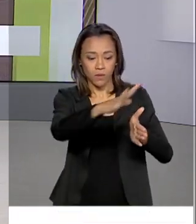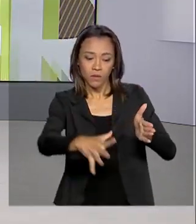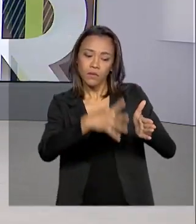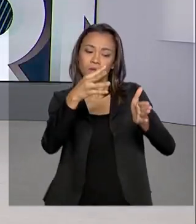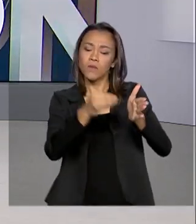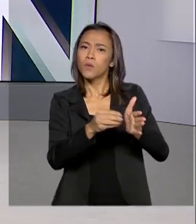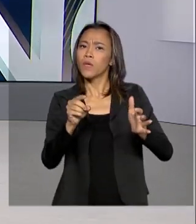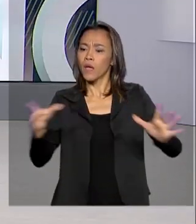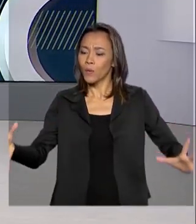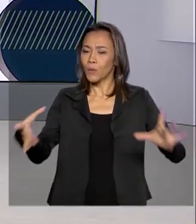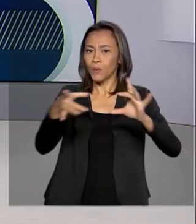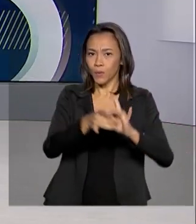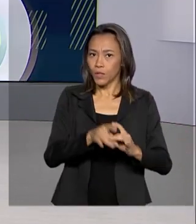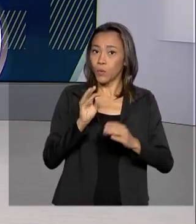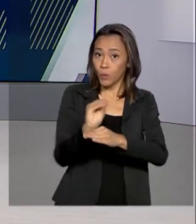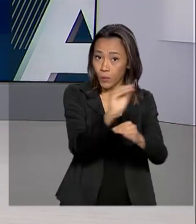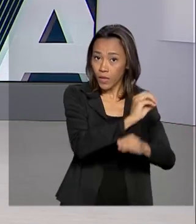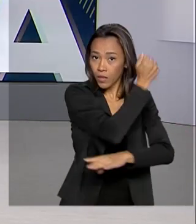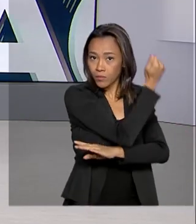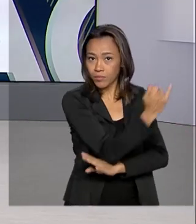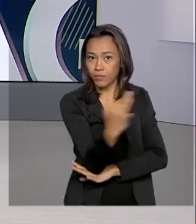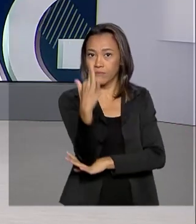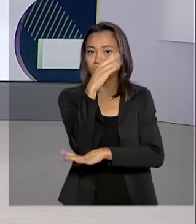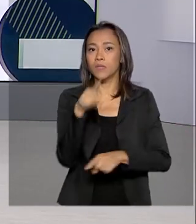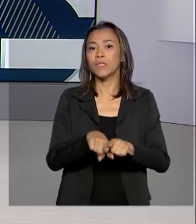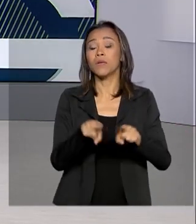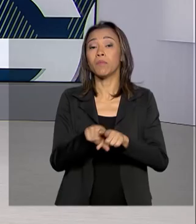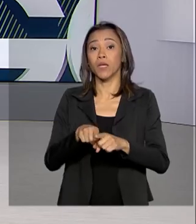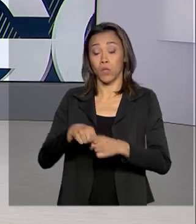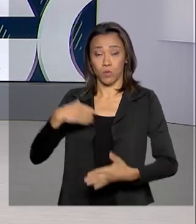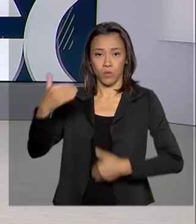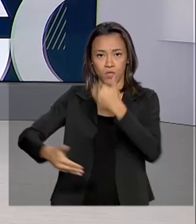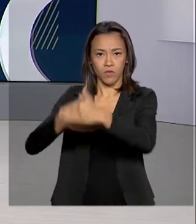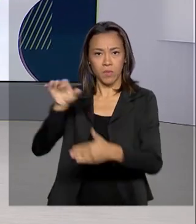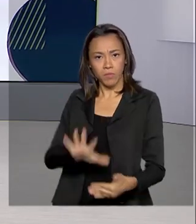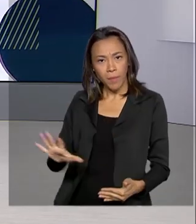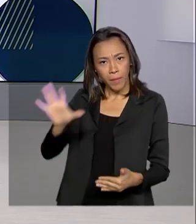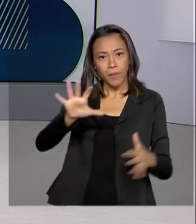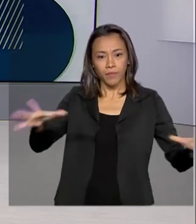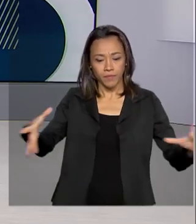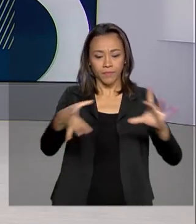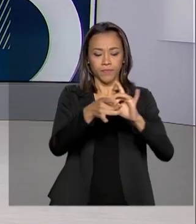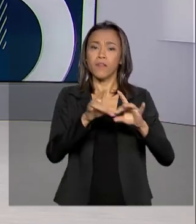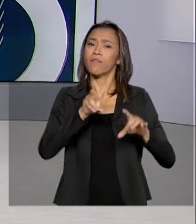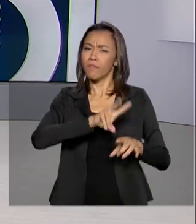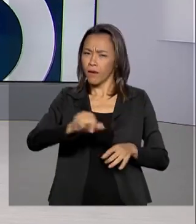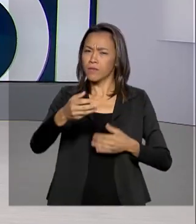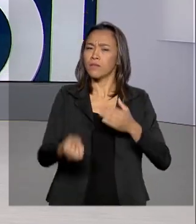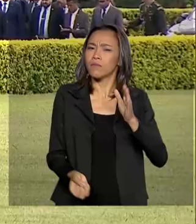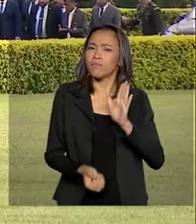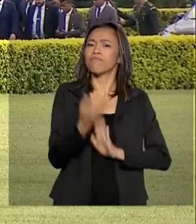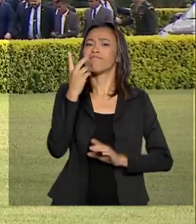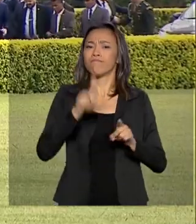do meio ambiente ao desenvolvimento da região também será criada a força nacional ambiental